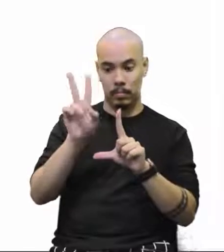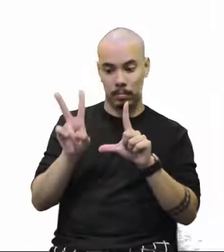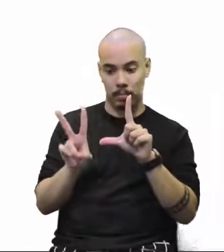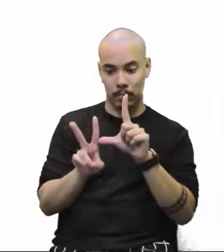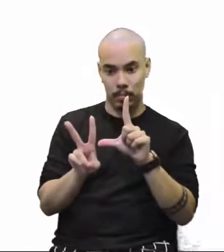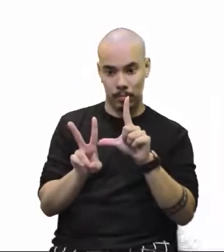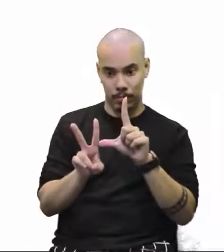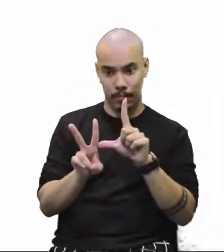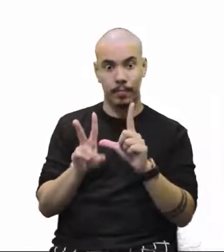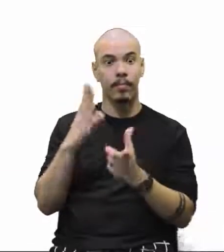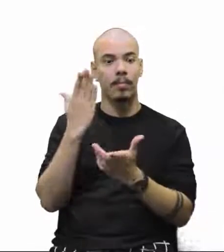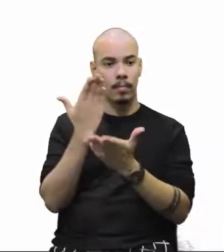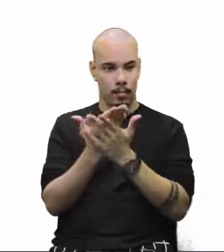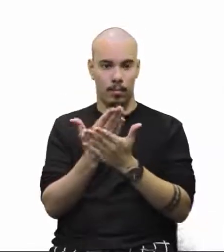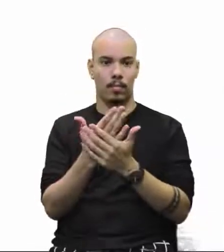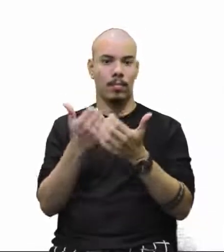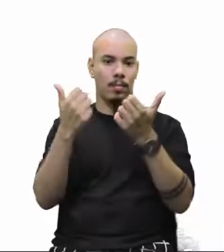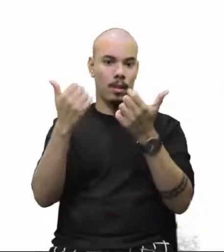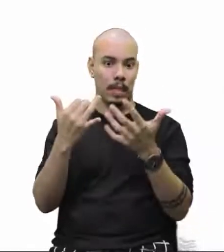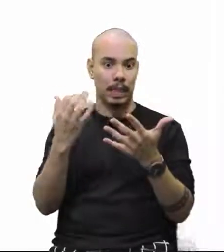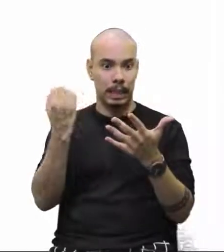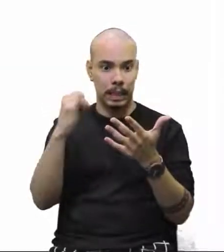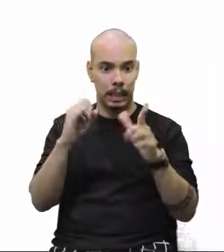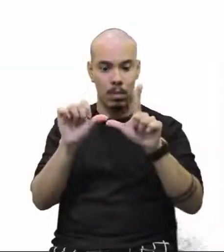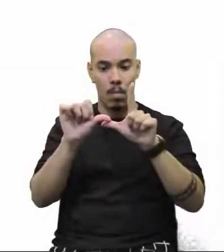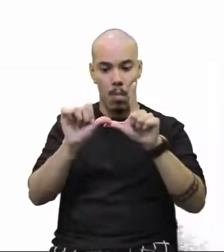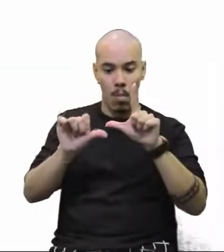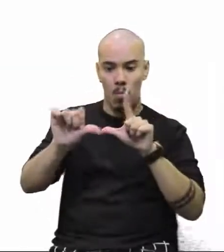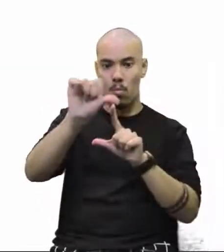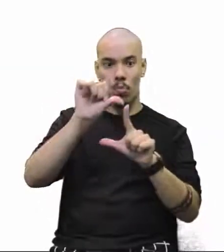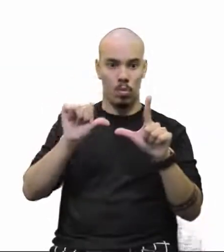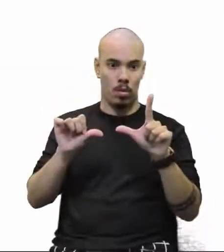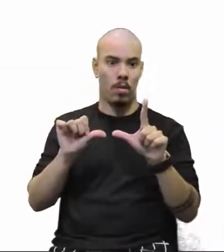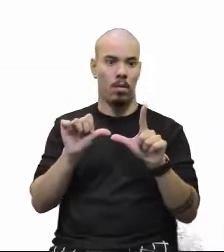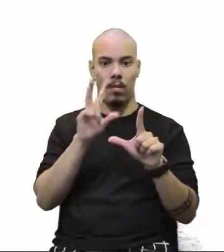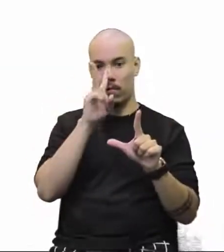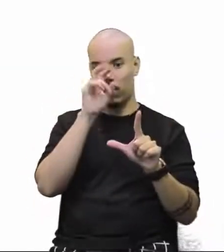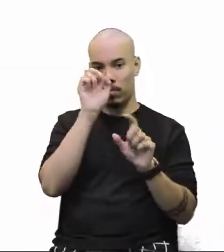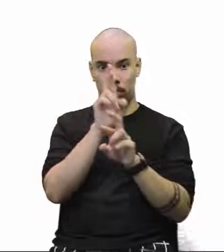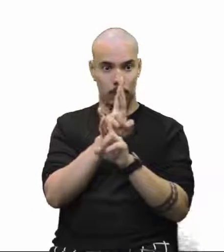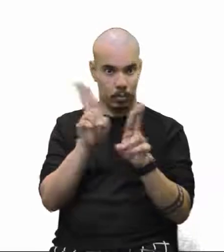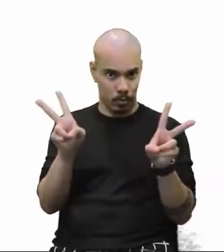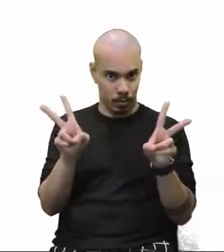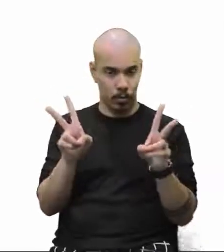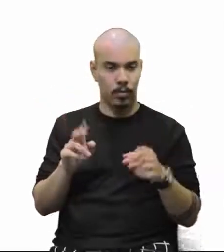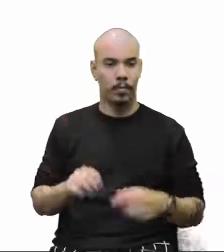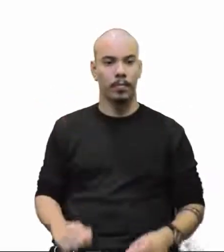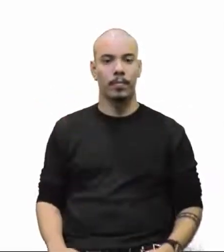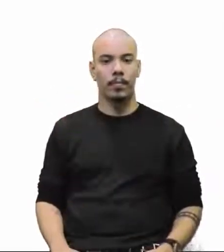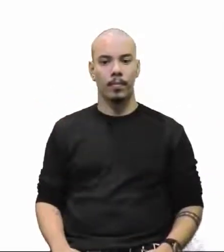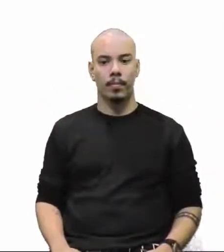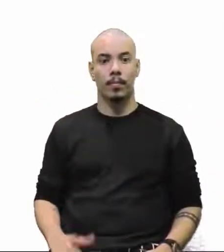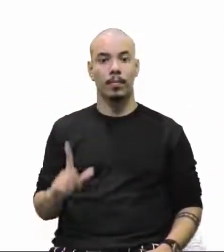para a direita. Na aula nós vimos que se mudar um e o outro, muda o sentido da força, né? Isso. Então vamos lá. Nós temos 3 casos.